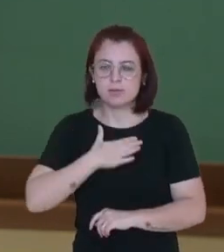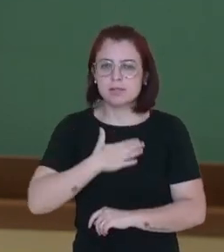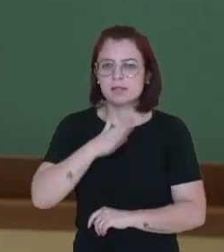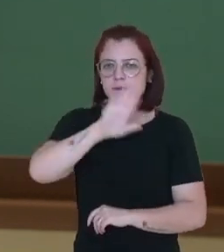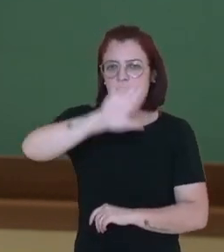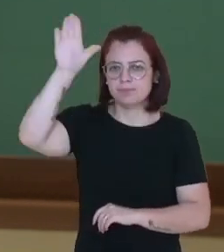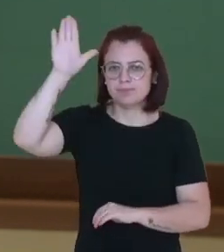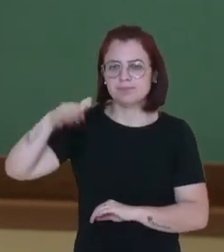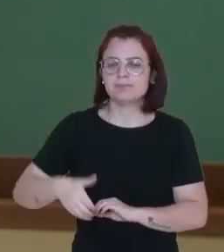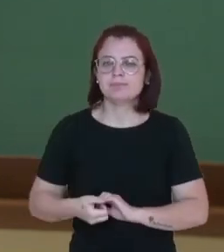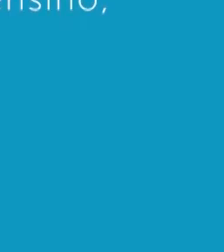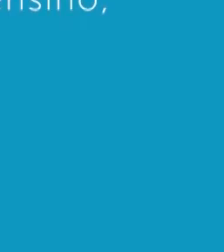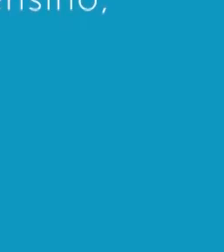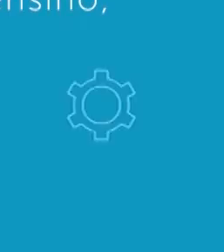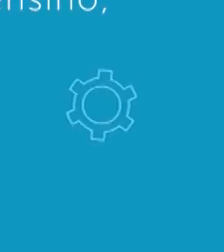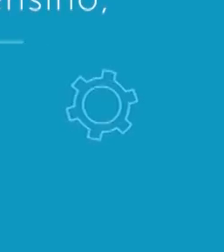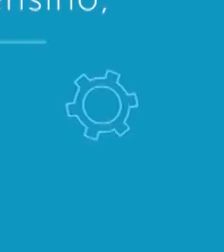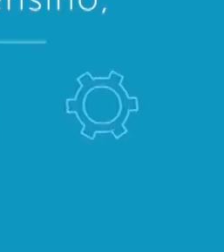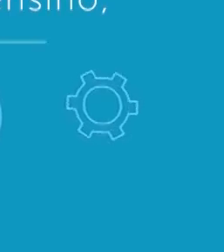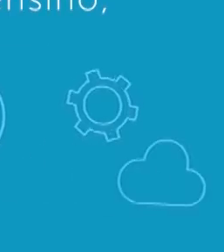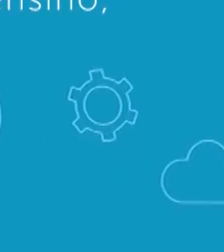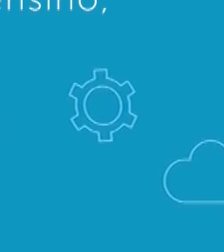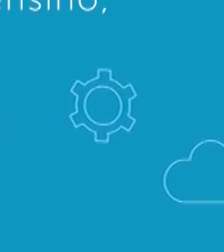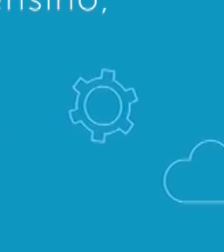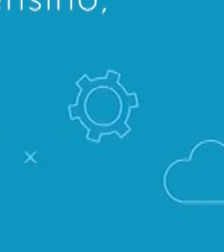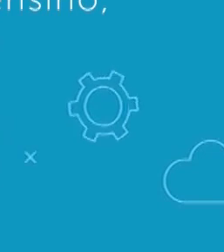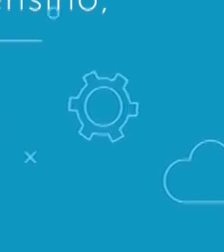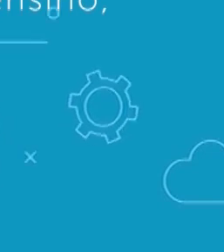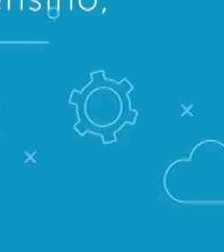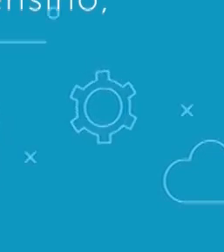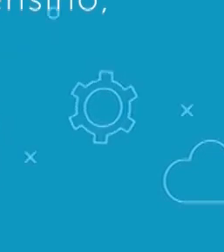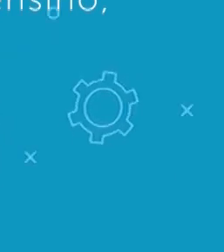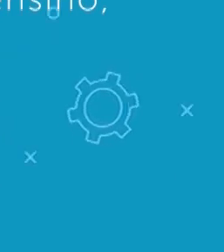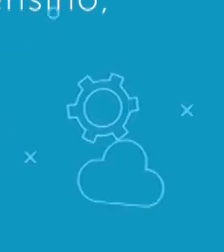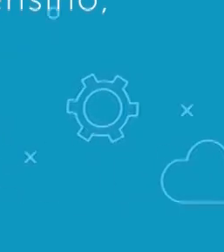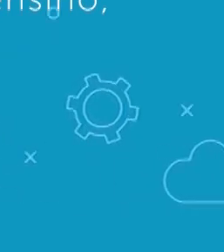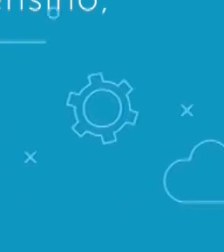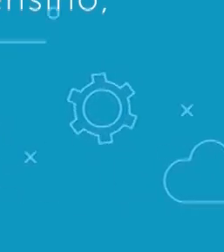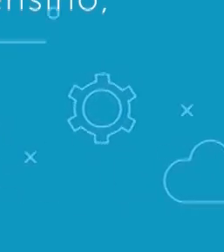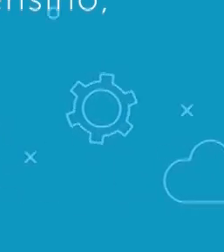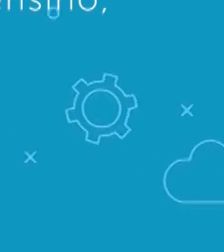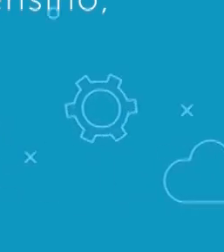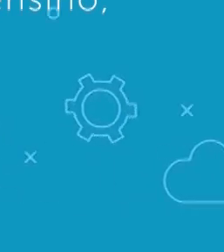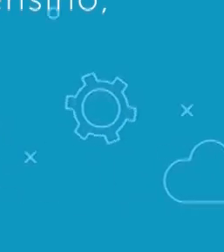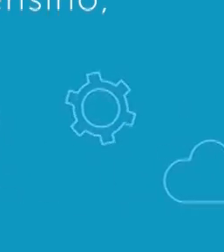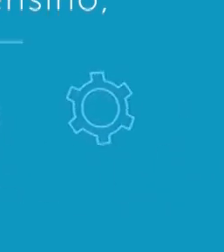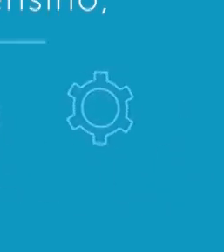gostado. Até breve.